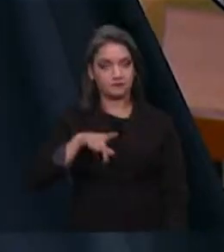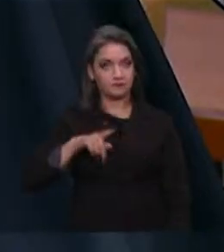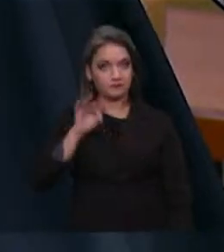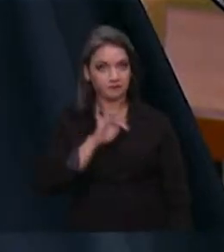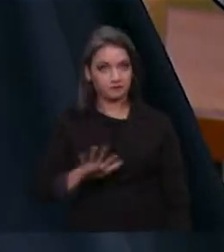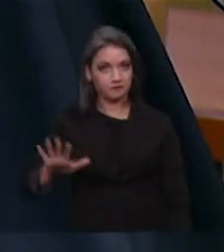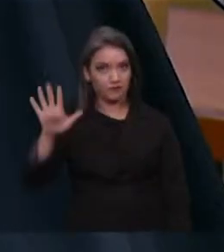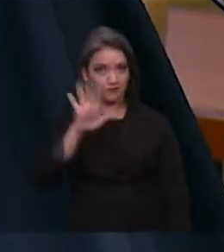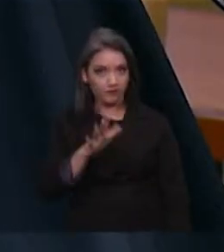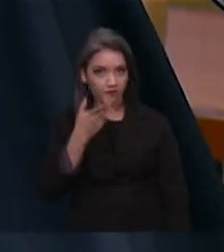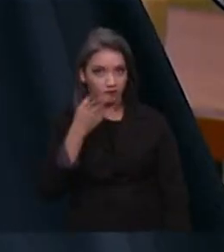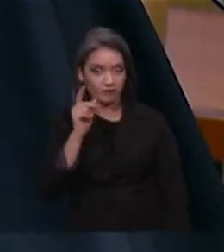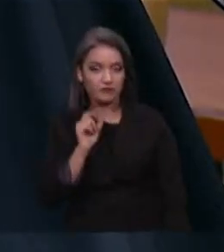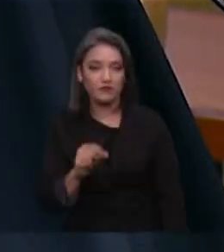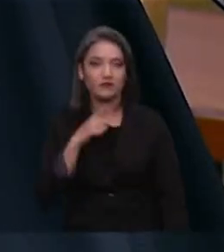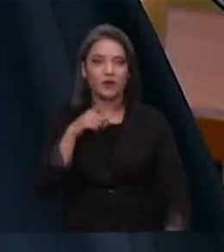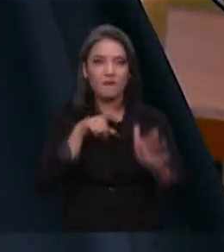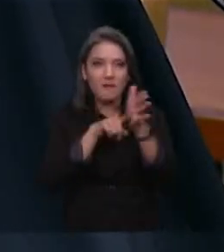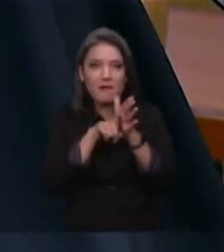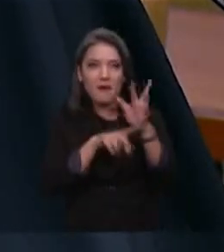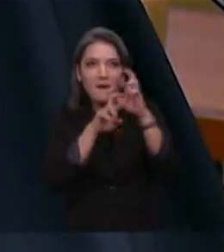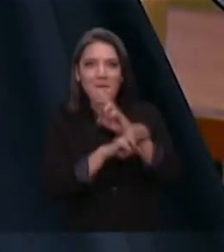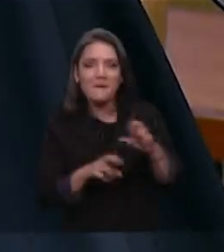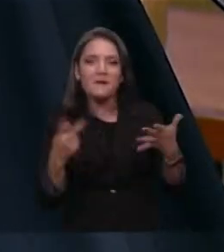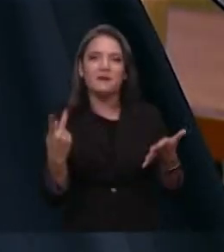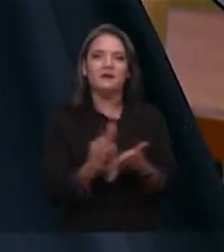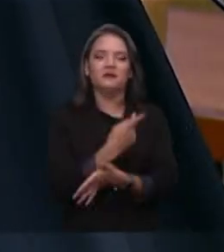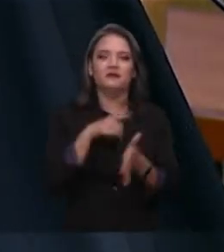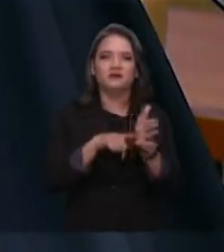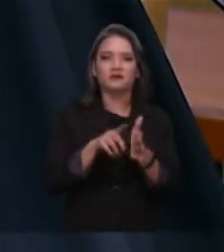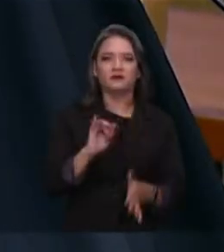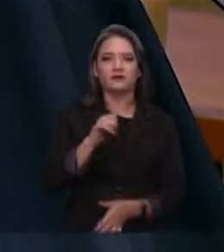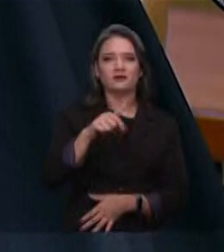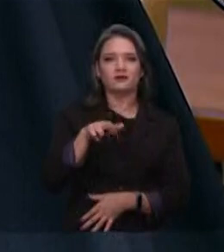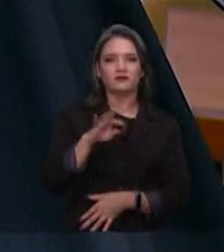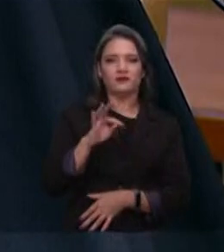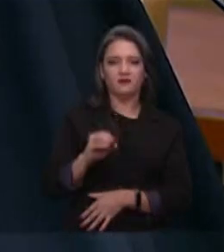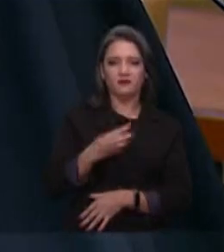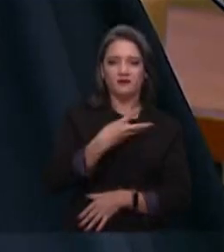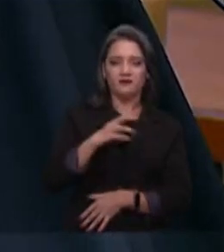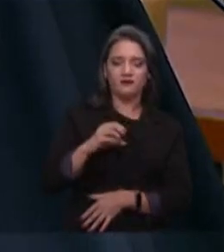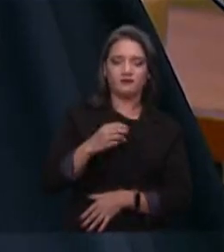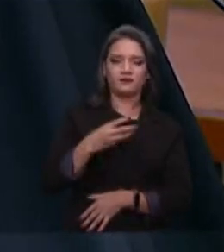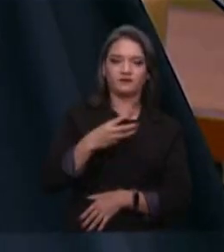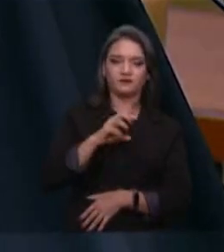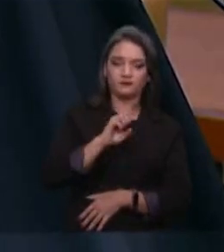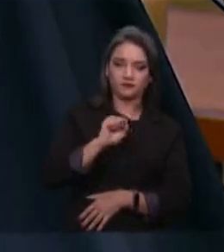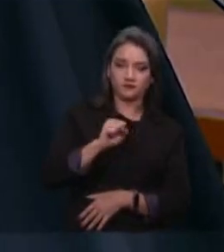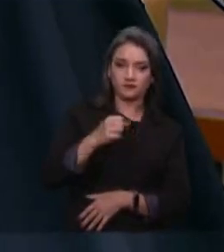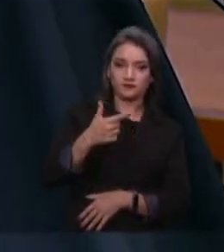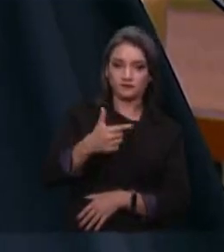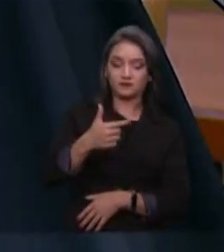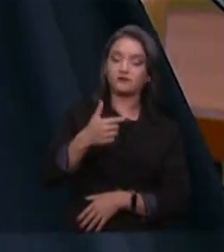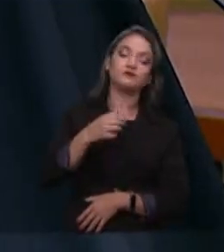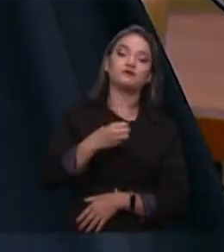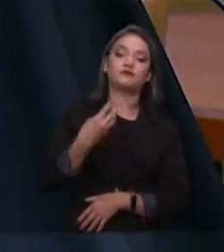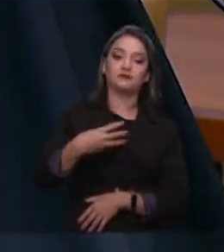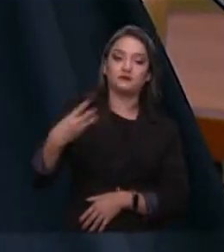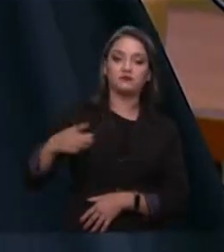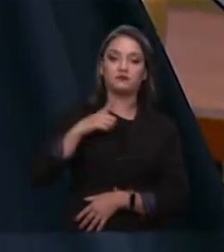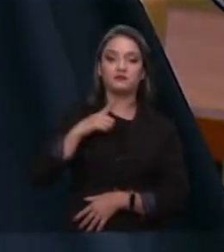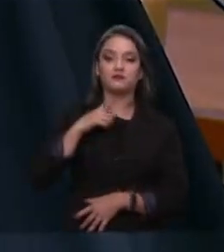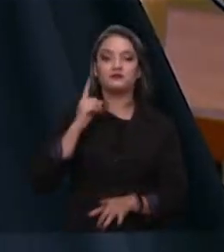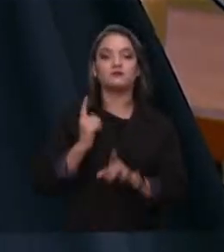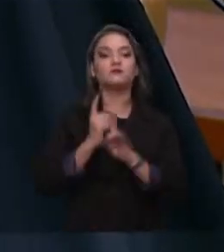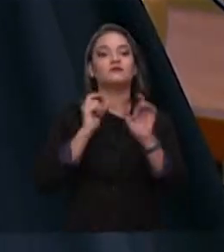Federal aduz que as apurações levadas a feito no inquérito 3.883-DF conduziram à constatação de que,